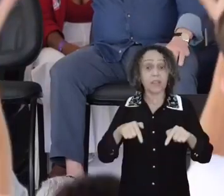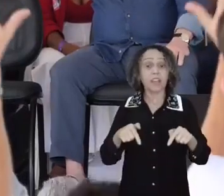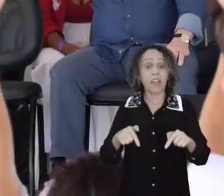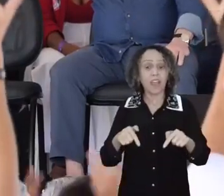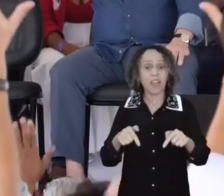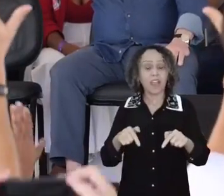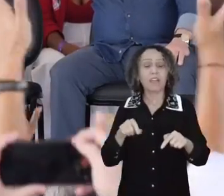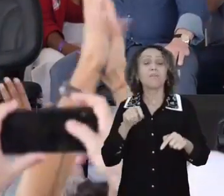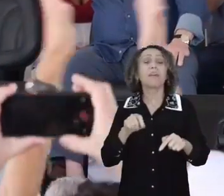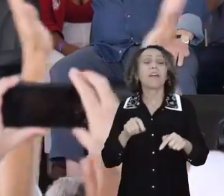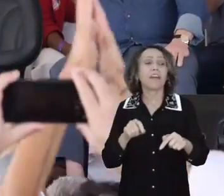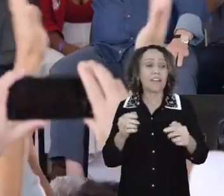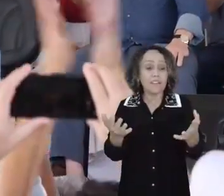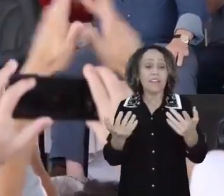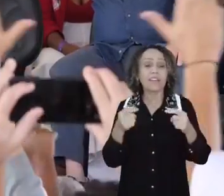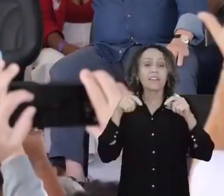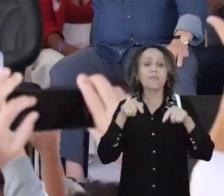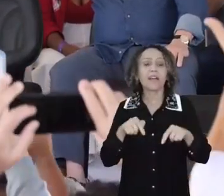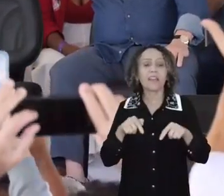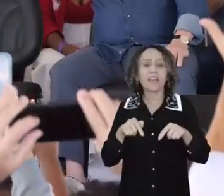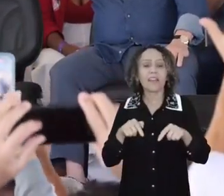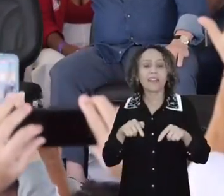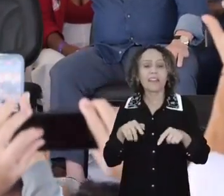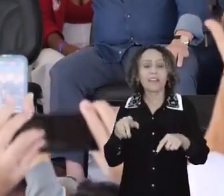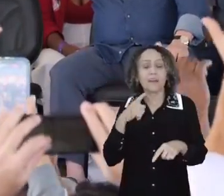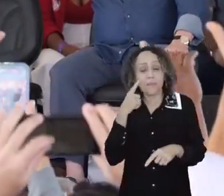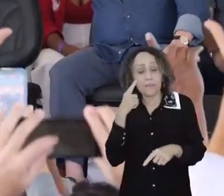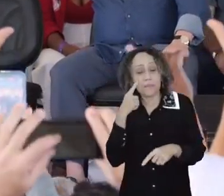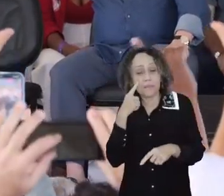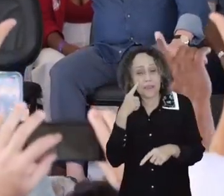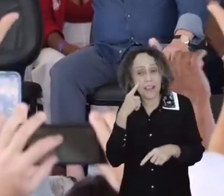o nosso presidente Lula.